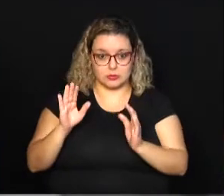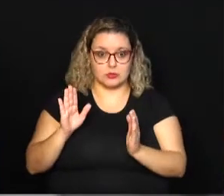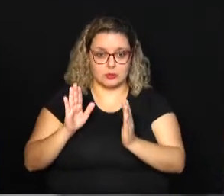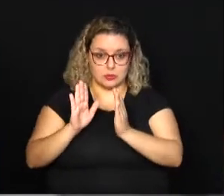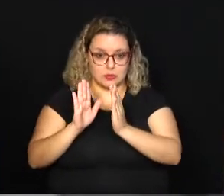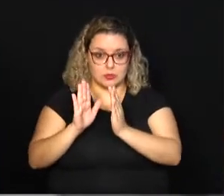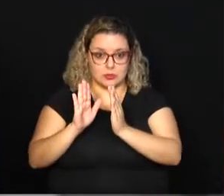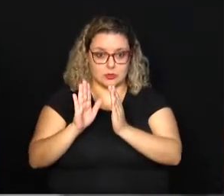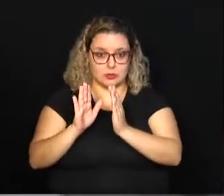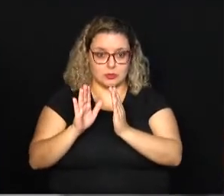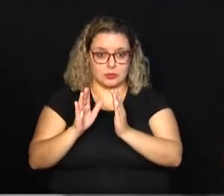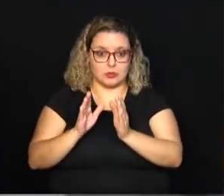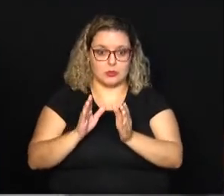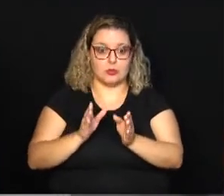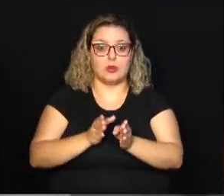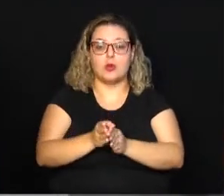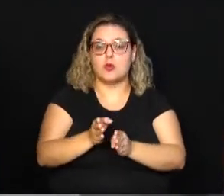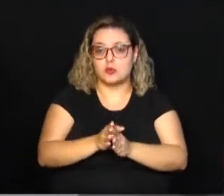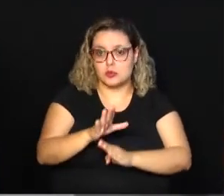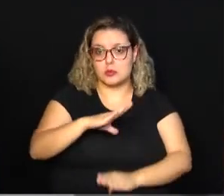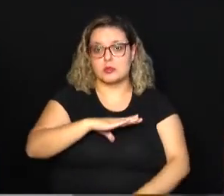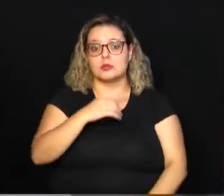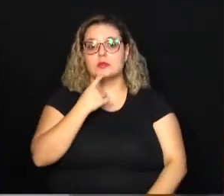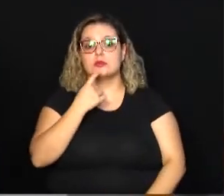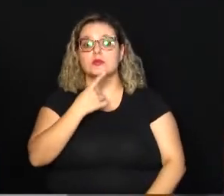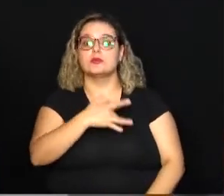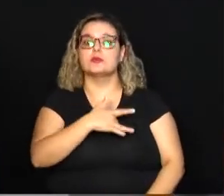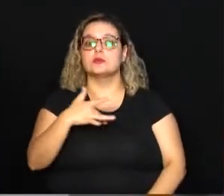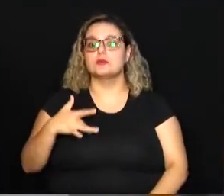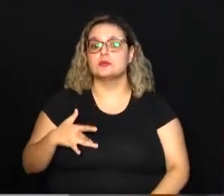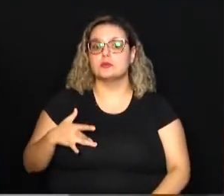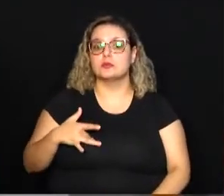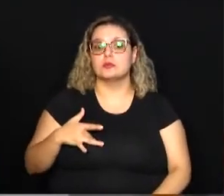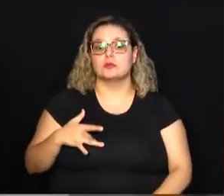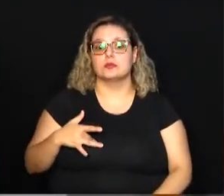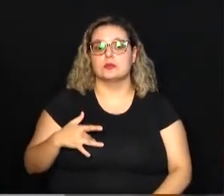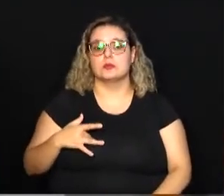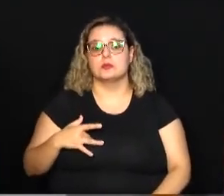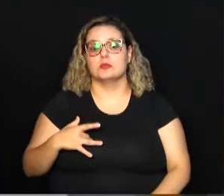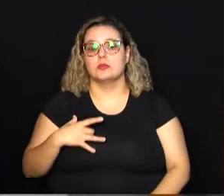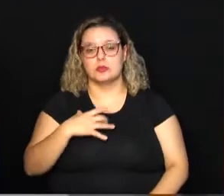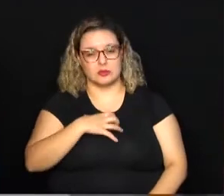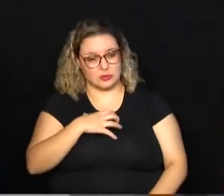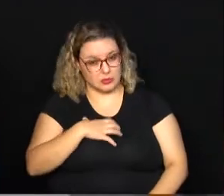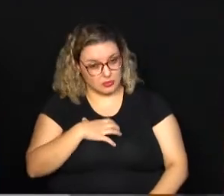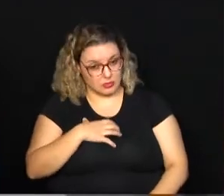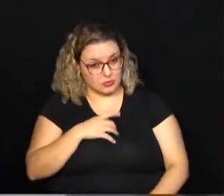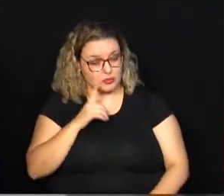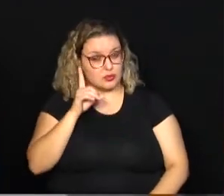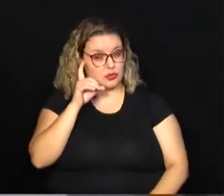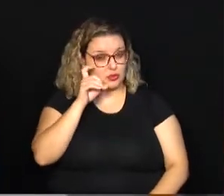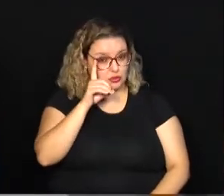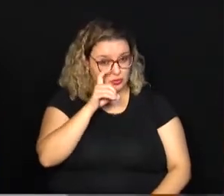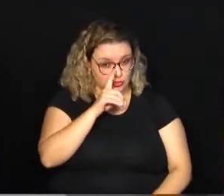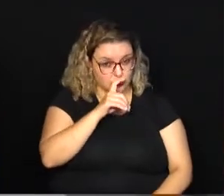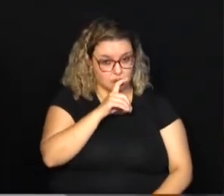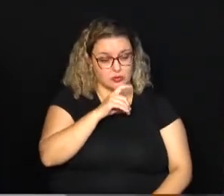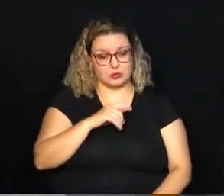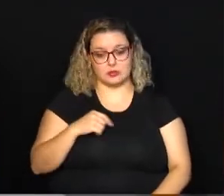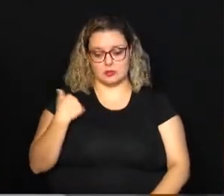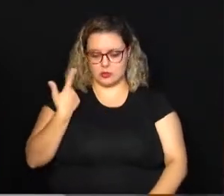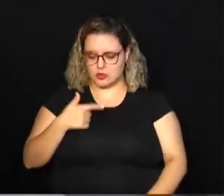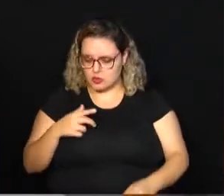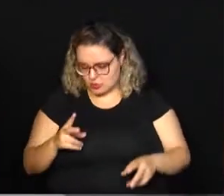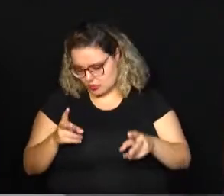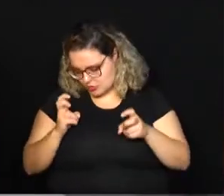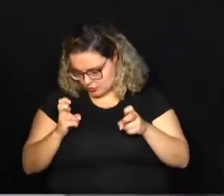do Conselho Municipal de Saúde, foi uma situação dramática. E, pelo que a gente percebe,